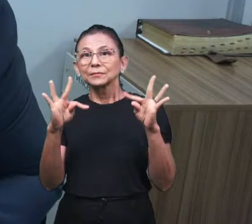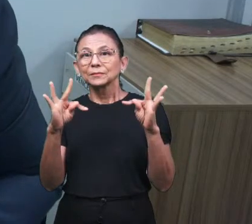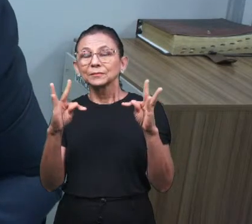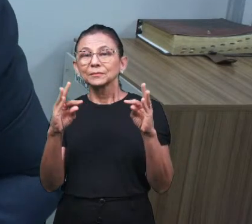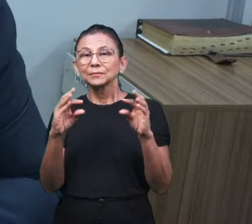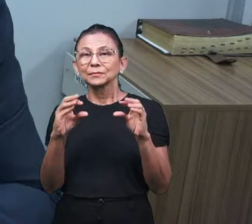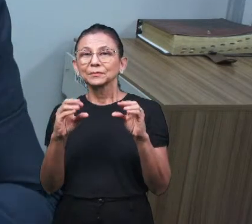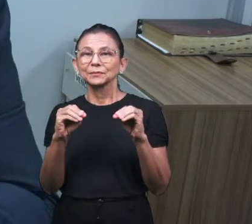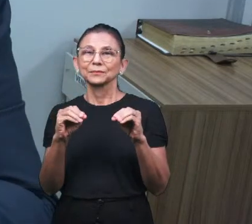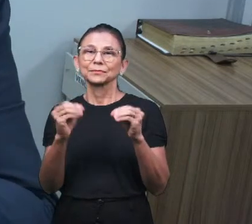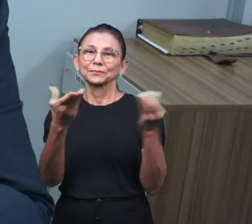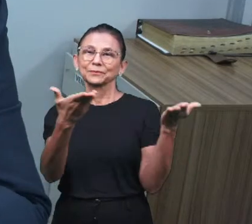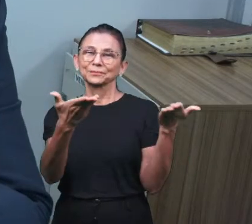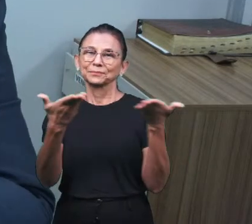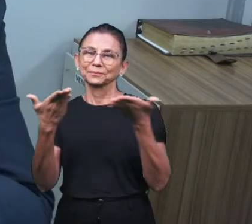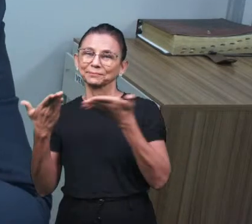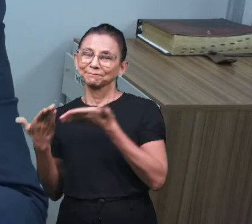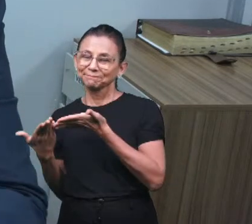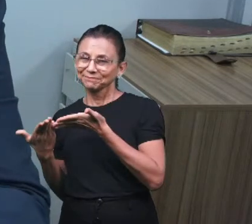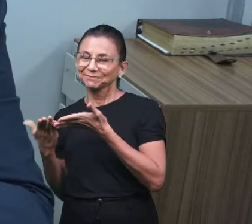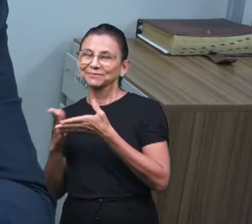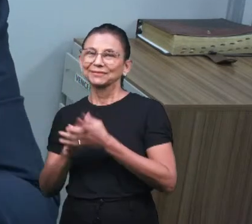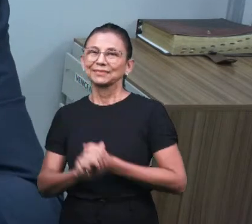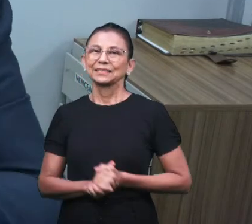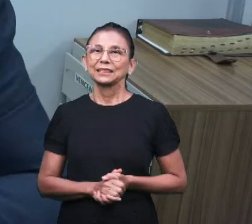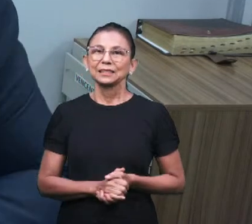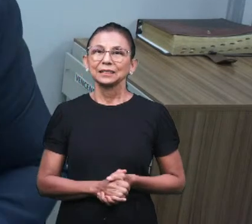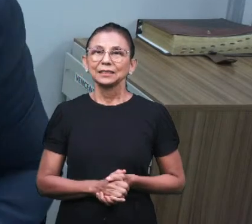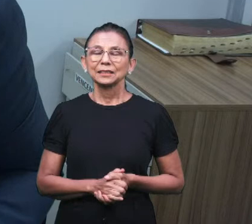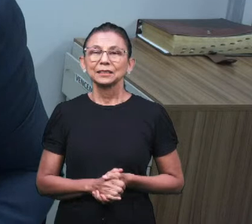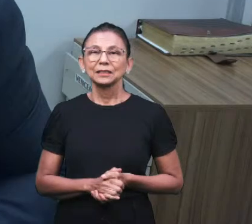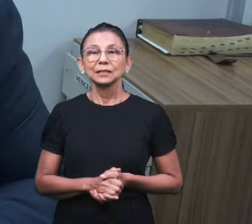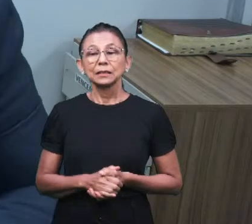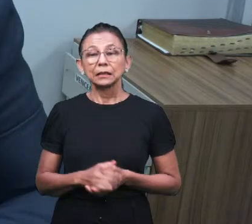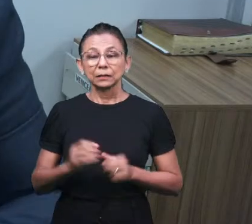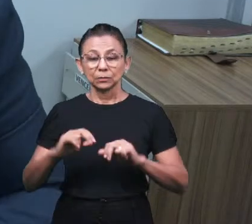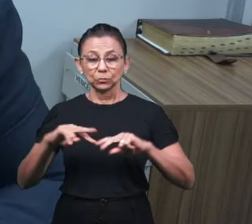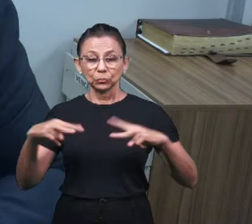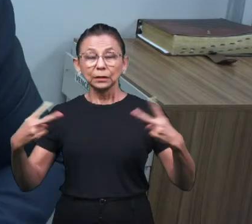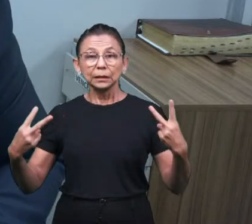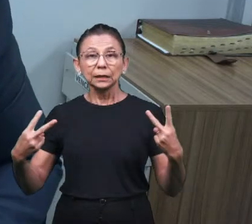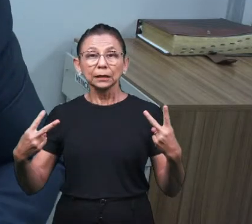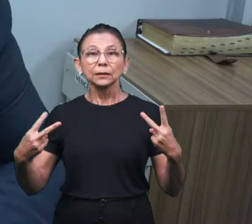estão convidados. Irmãos, dá tempo ainda de copiar o link aí e